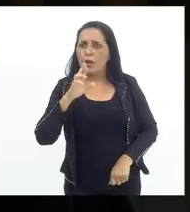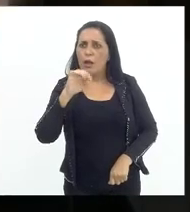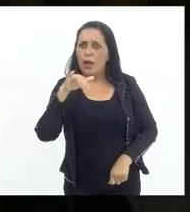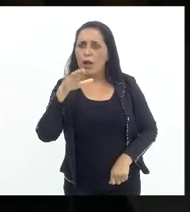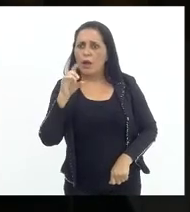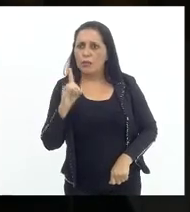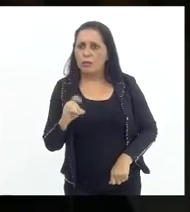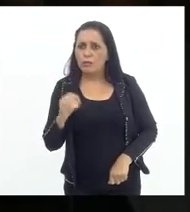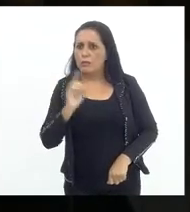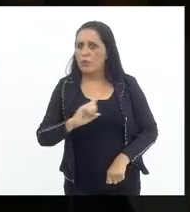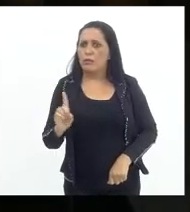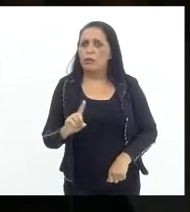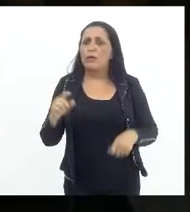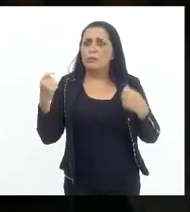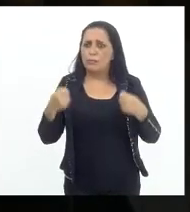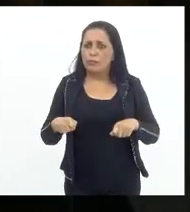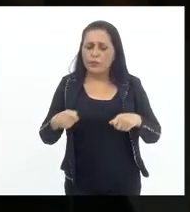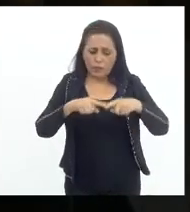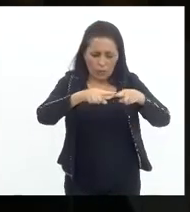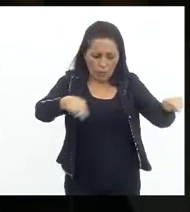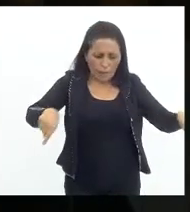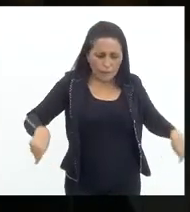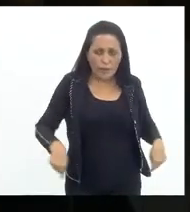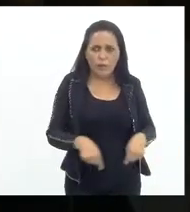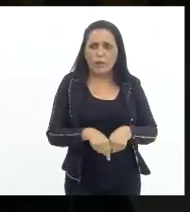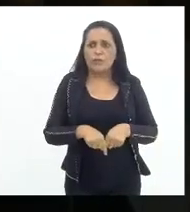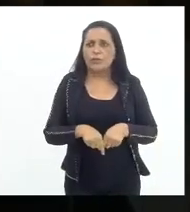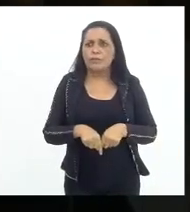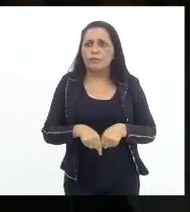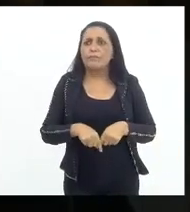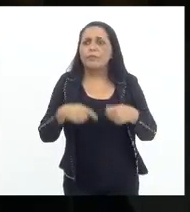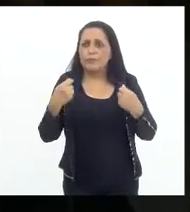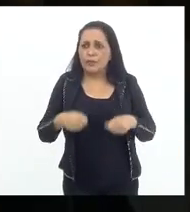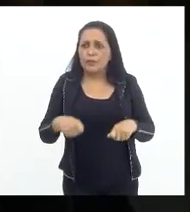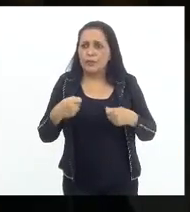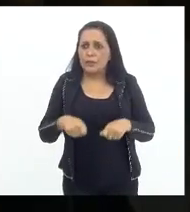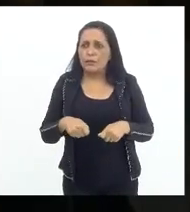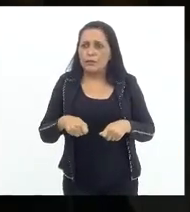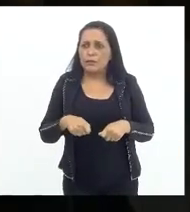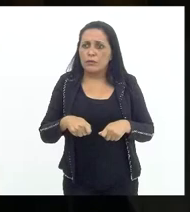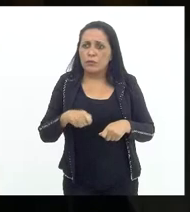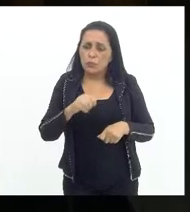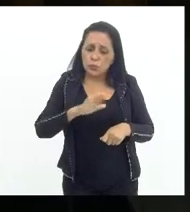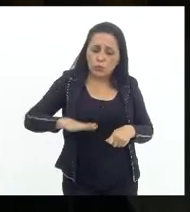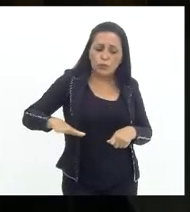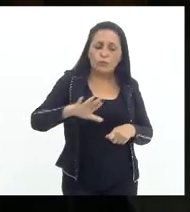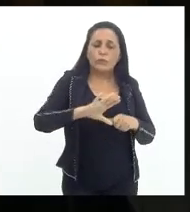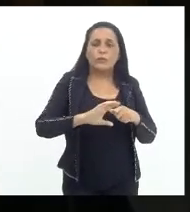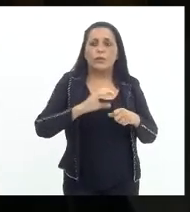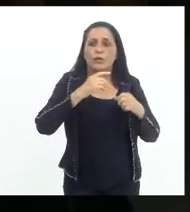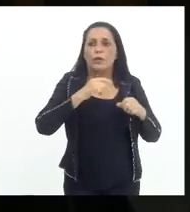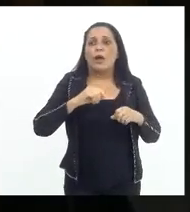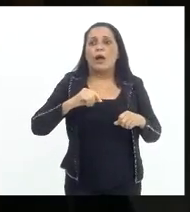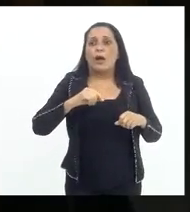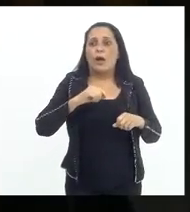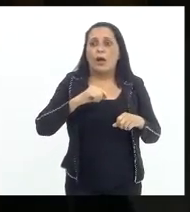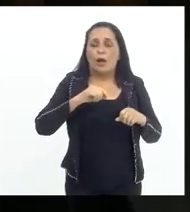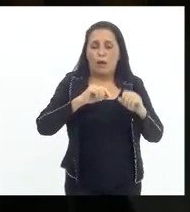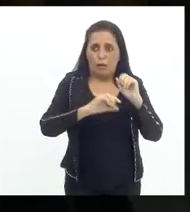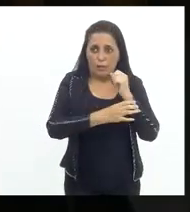tensa texto equipe tem O que é assim que as coisas devem ser tratadas na Esfera da administração pública todo respeito